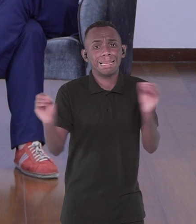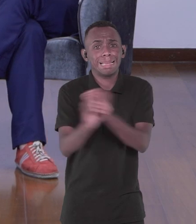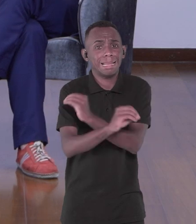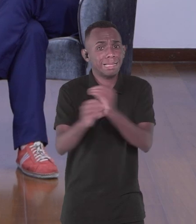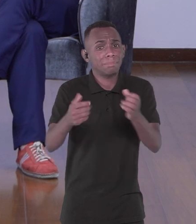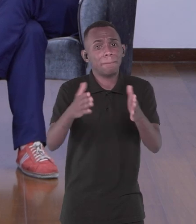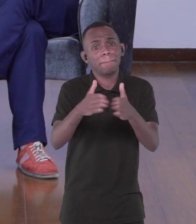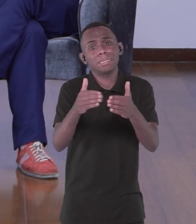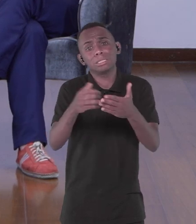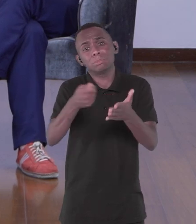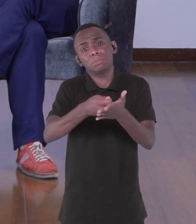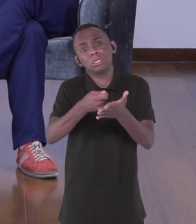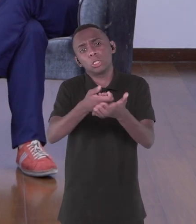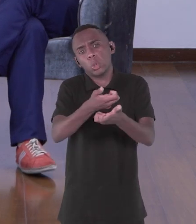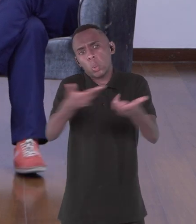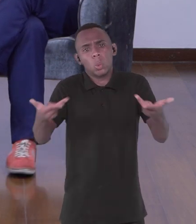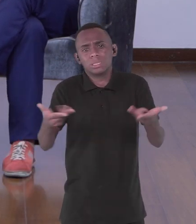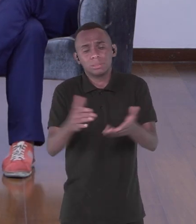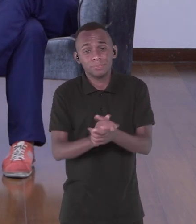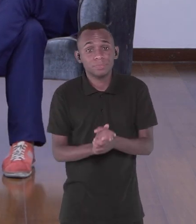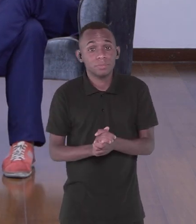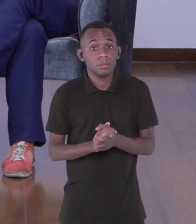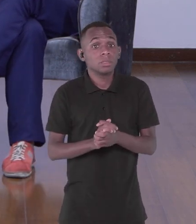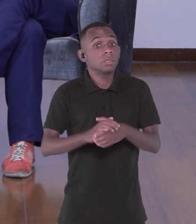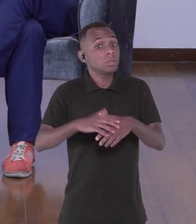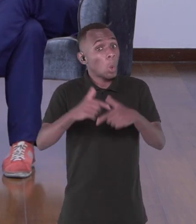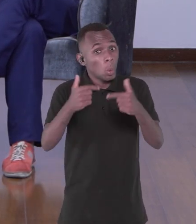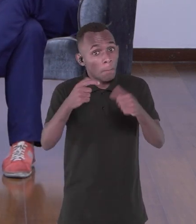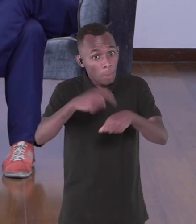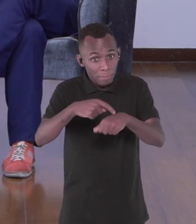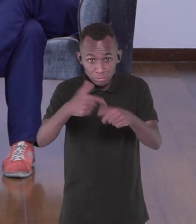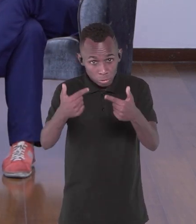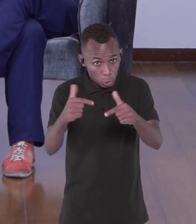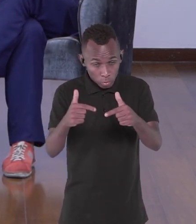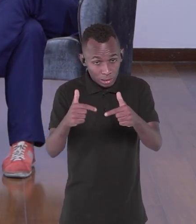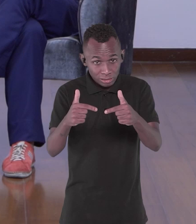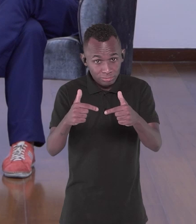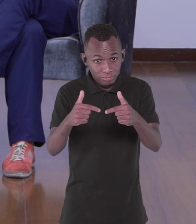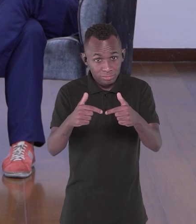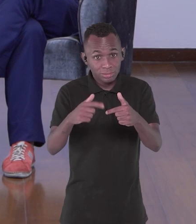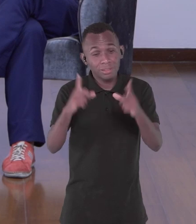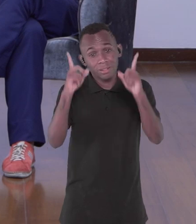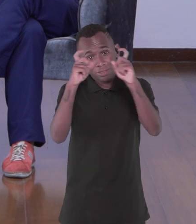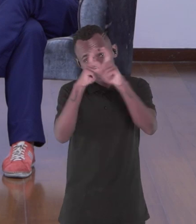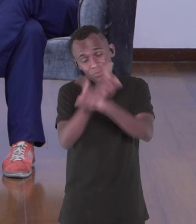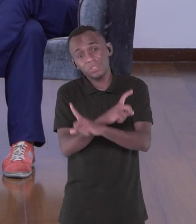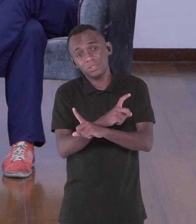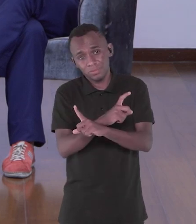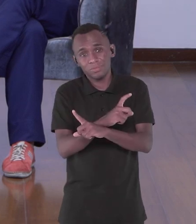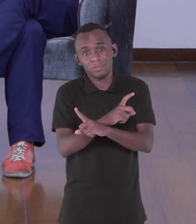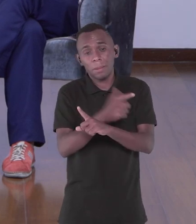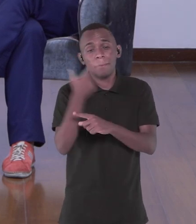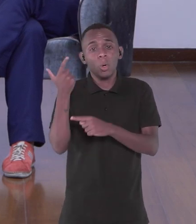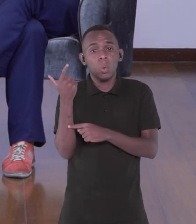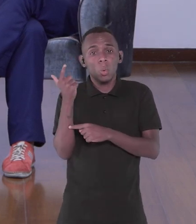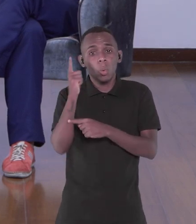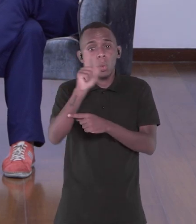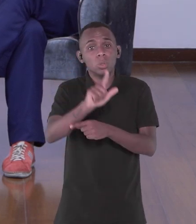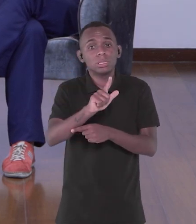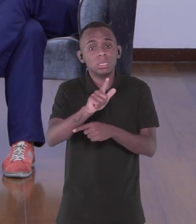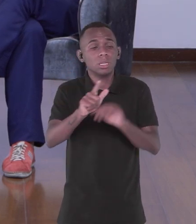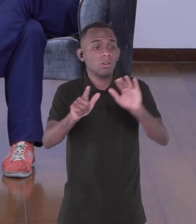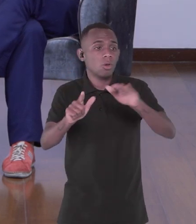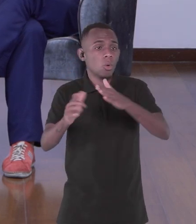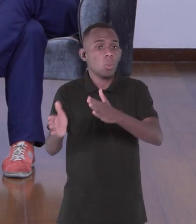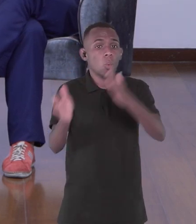para exigir nada. E quando você não tem esse outro lado, fica muito difícil você conseguir que aquele outro